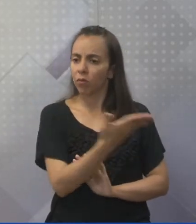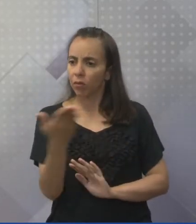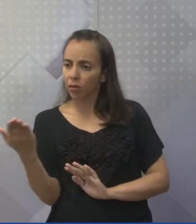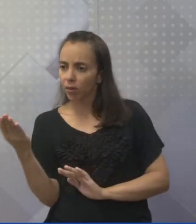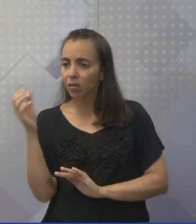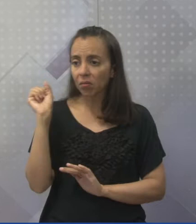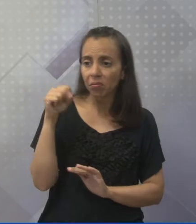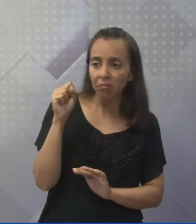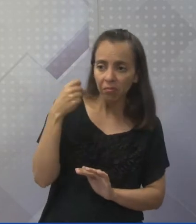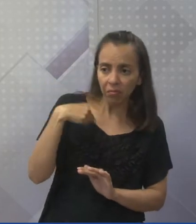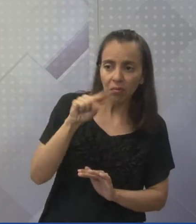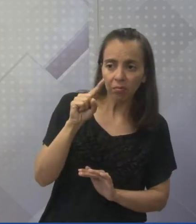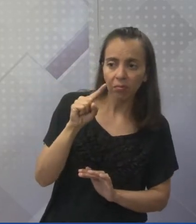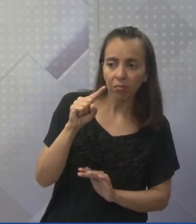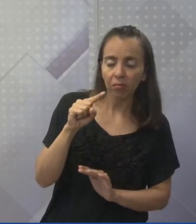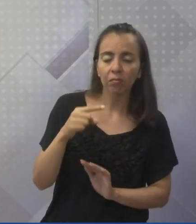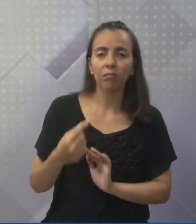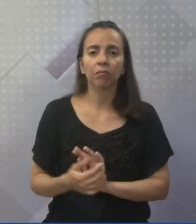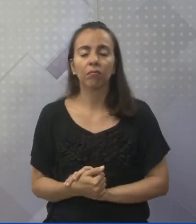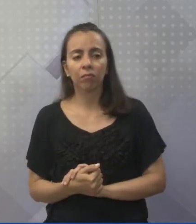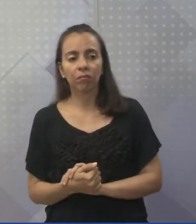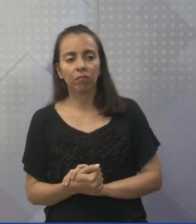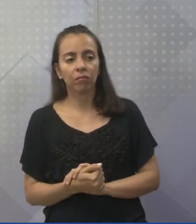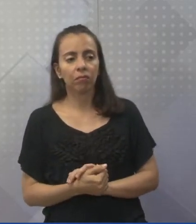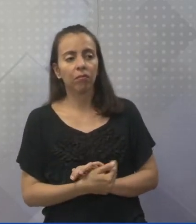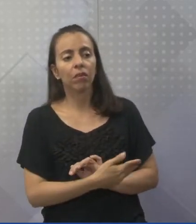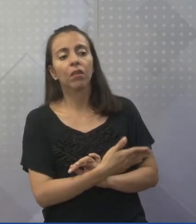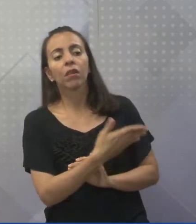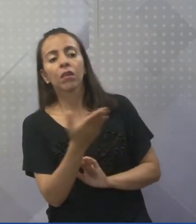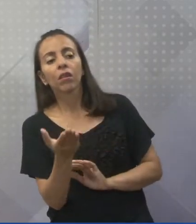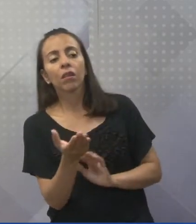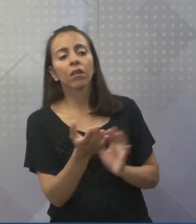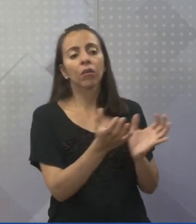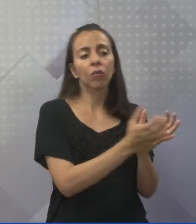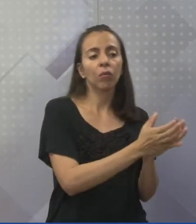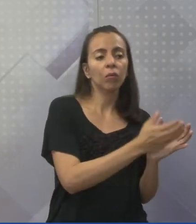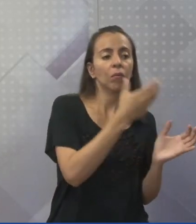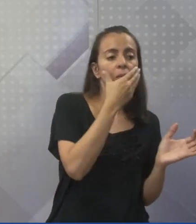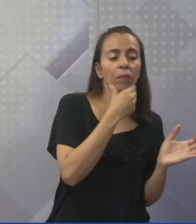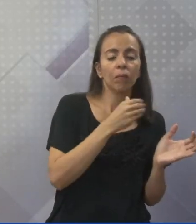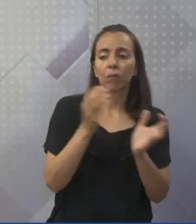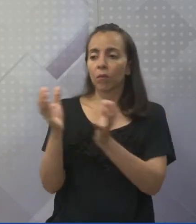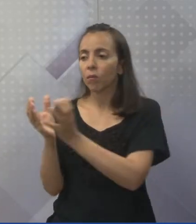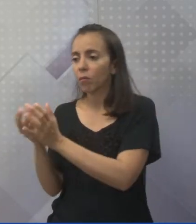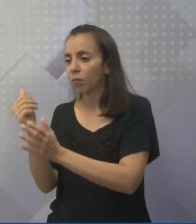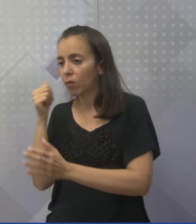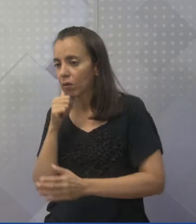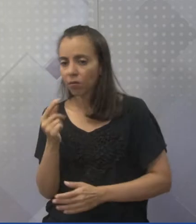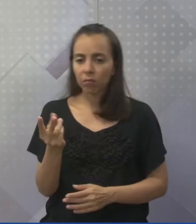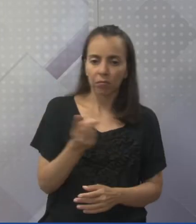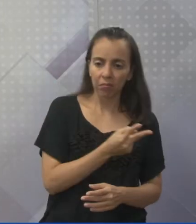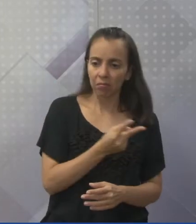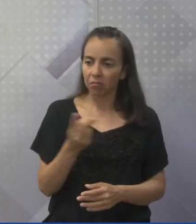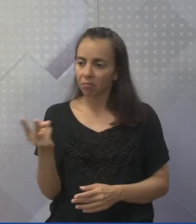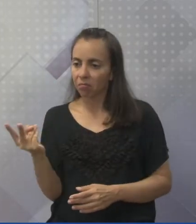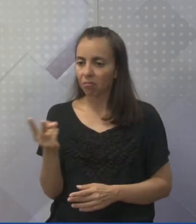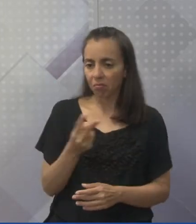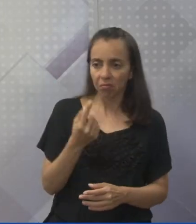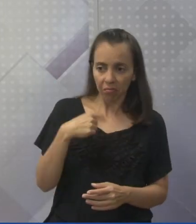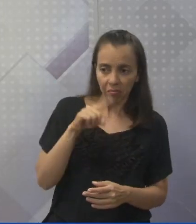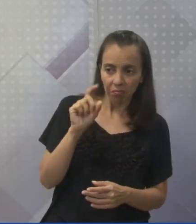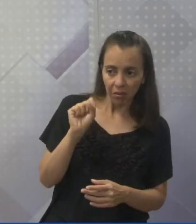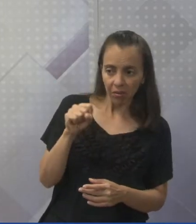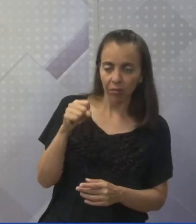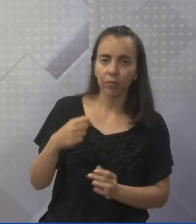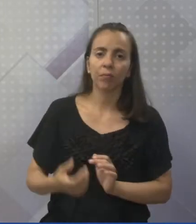vocês. Would they go? Iriam eles ou elas. Então é muito fácil. Só trocar o auxiliar, né, pelo pronome